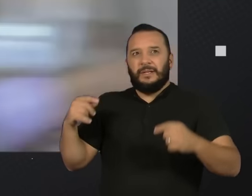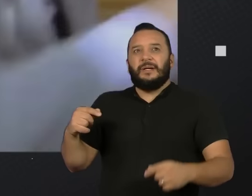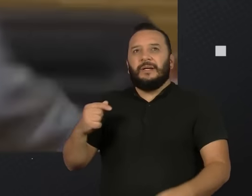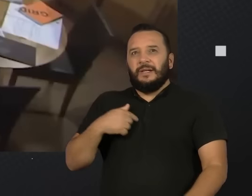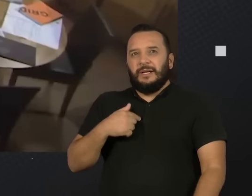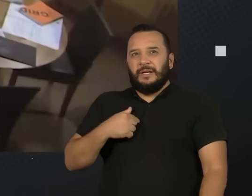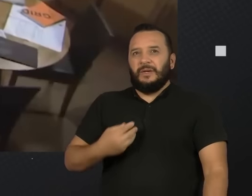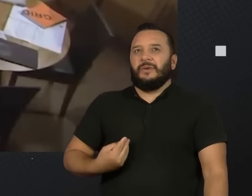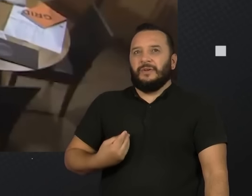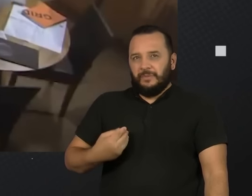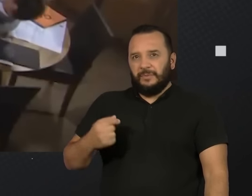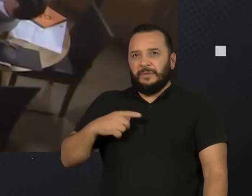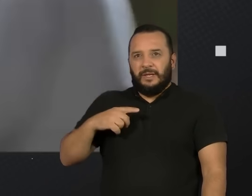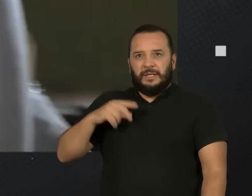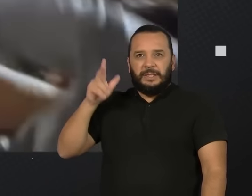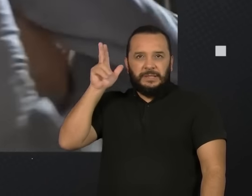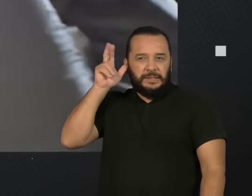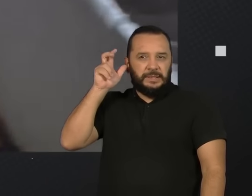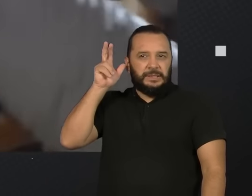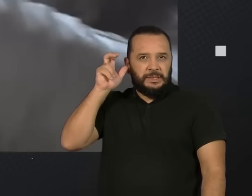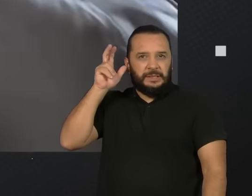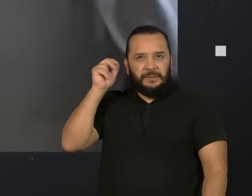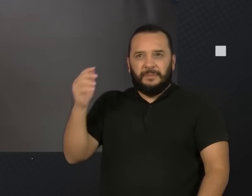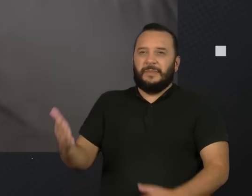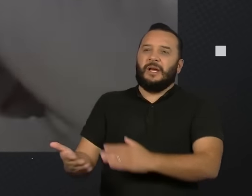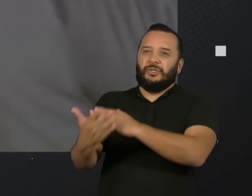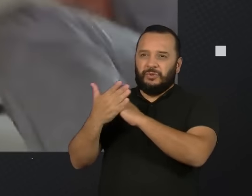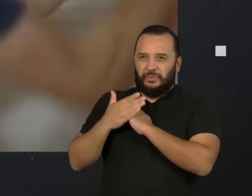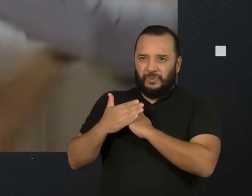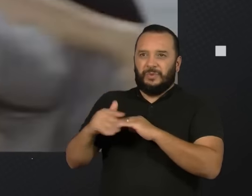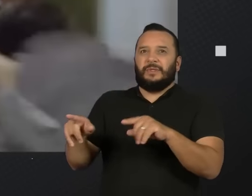Deus, tenho um ouvido musical que me ajudou nisso também. Então,